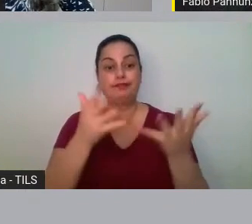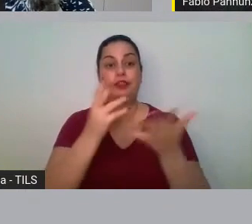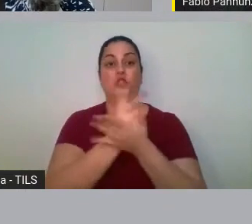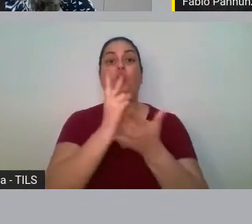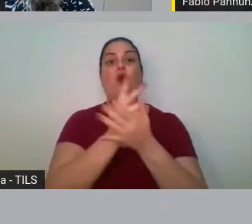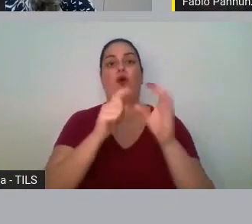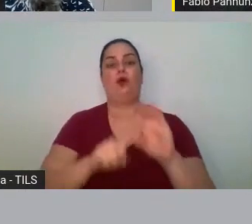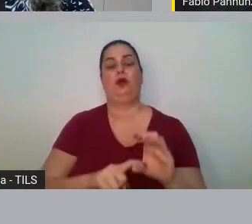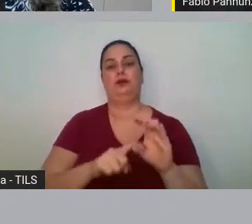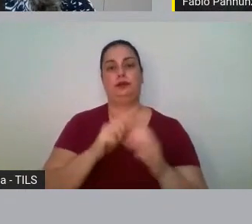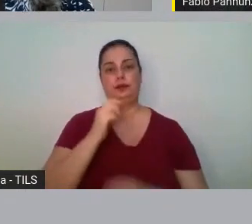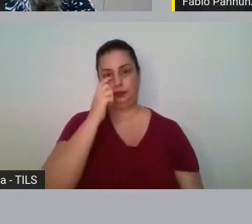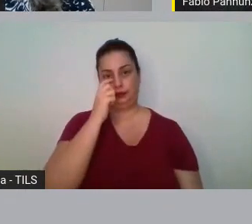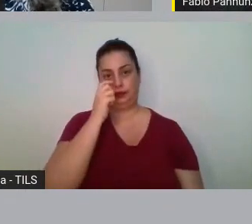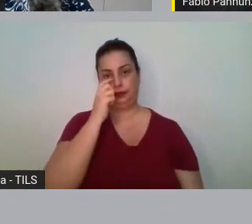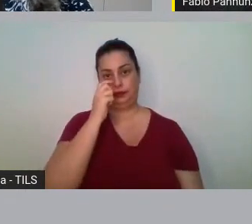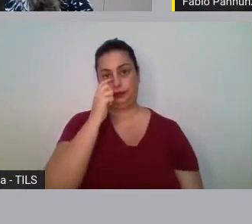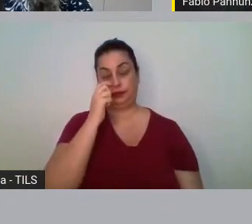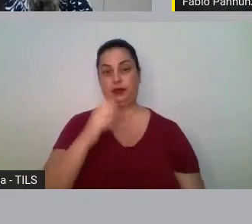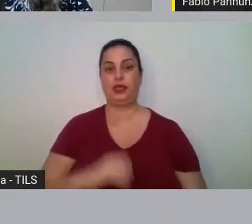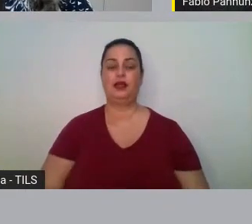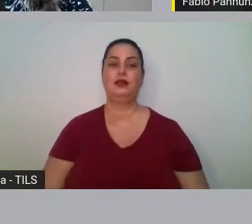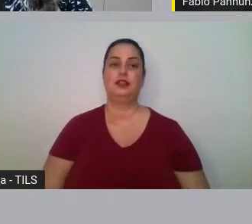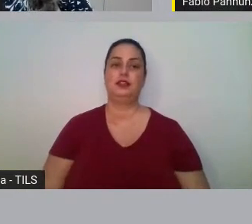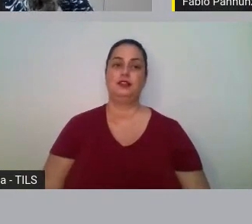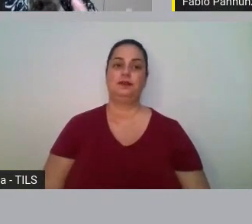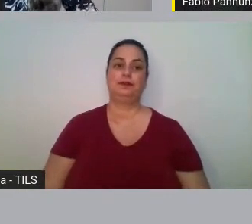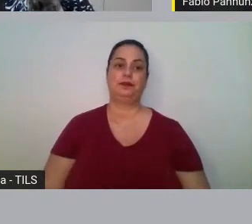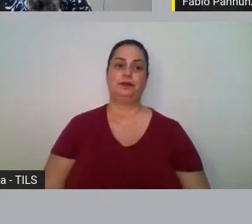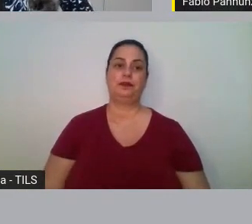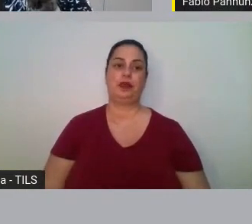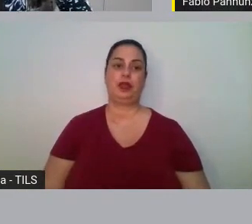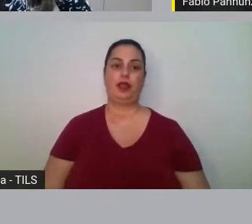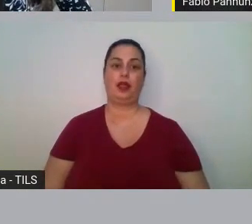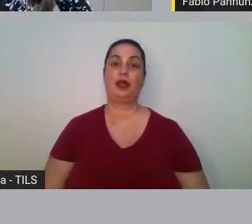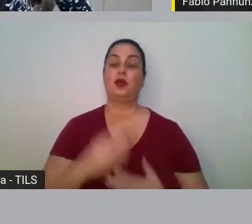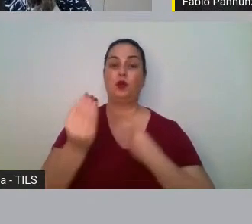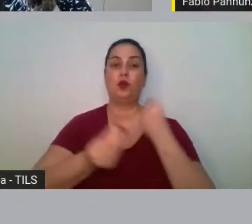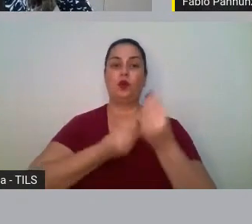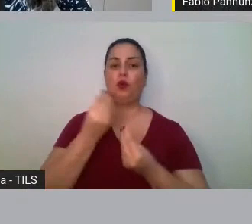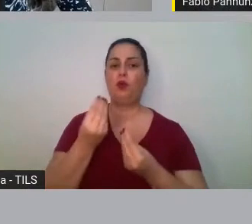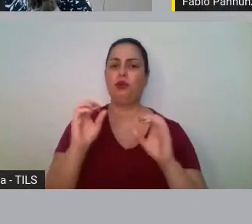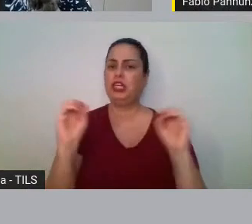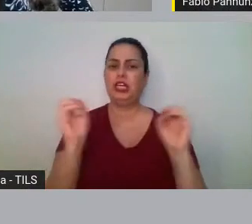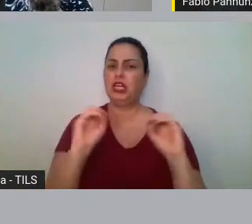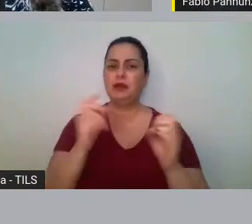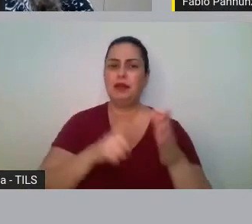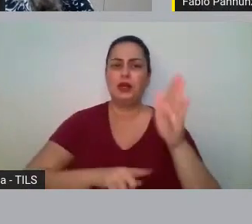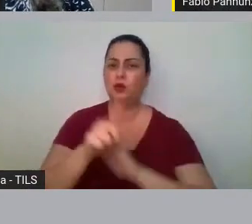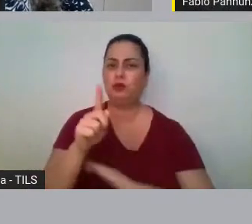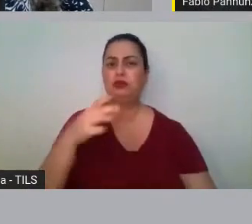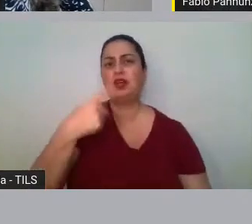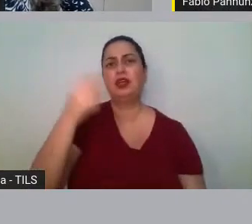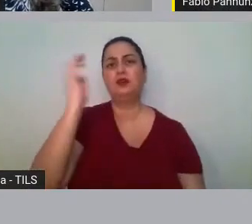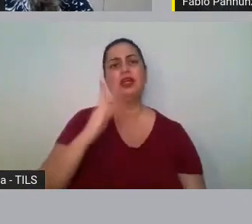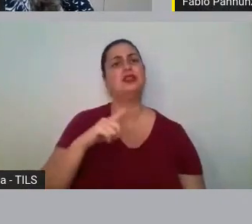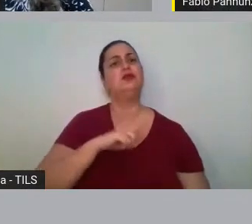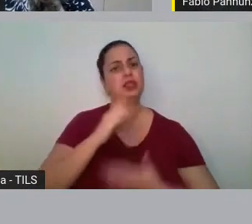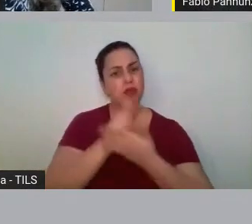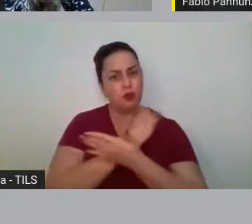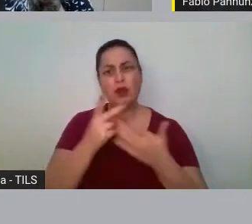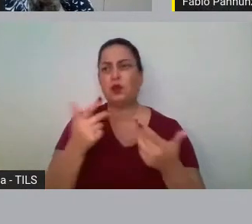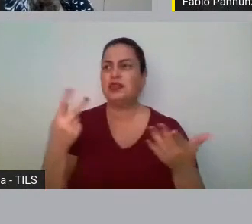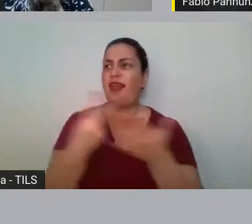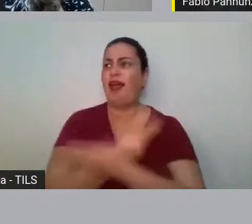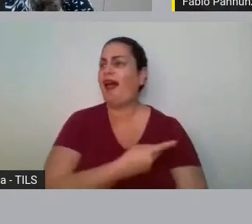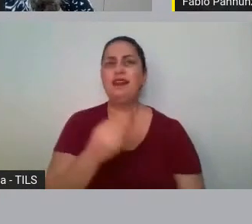toda, que alguém ainda não questione que tem algo errado no nosso país? Como podem dizer que